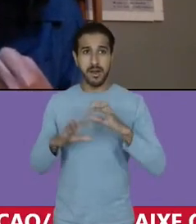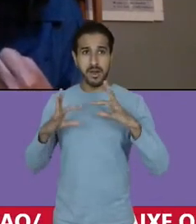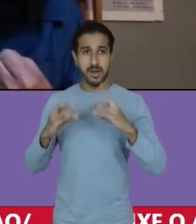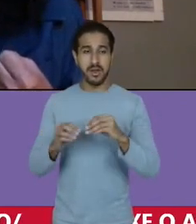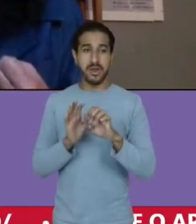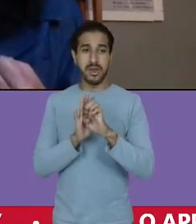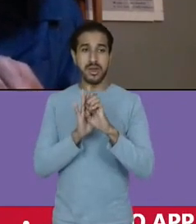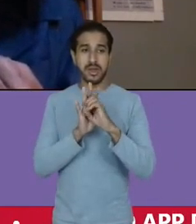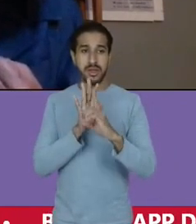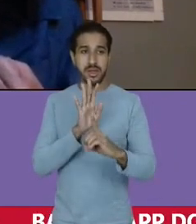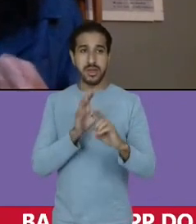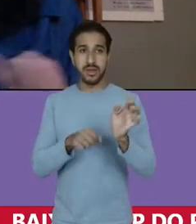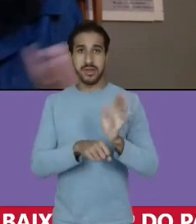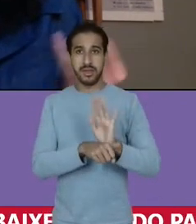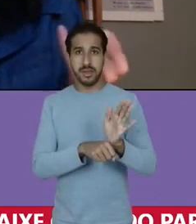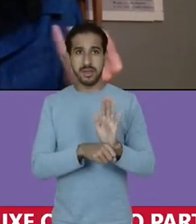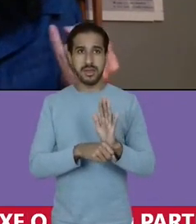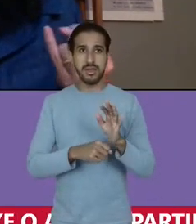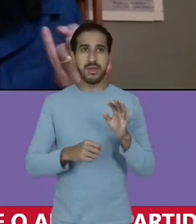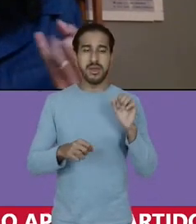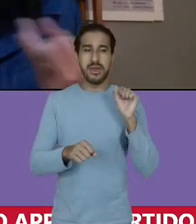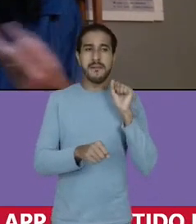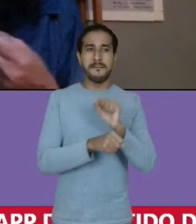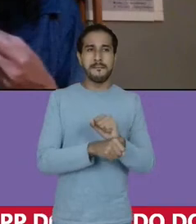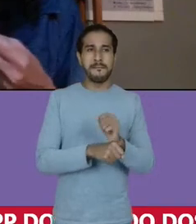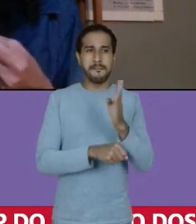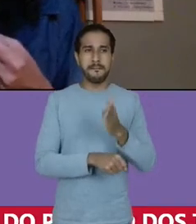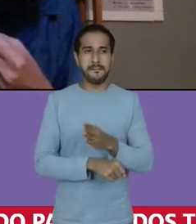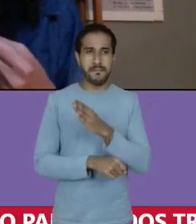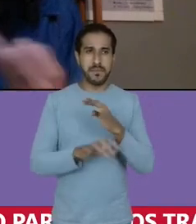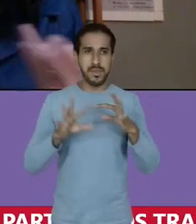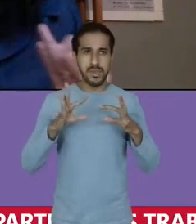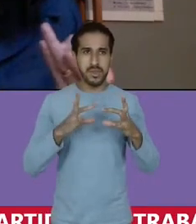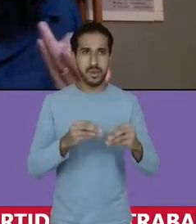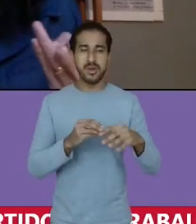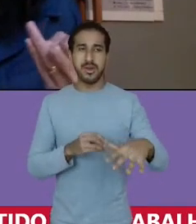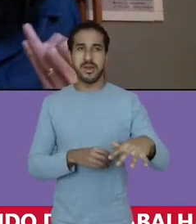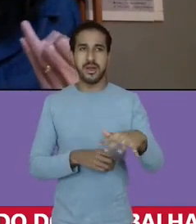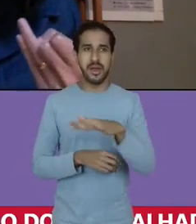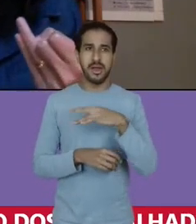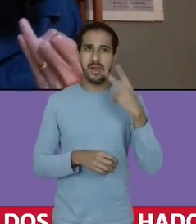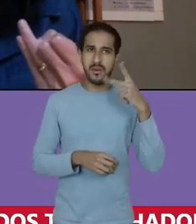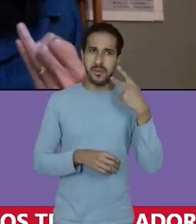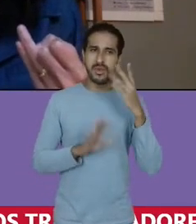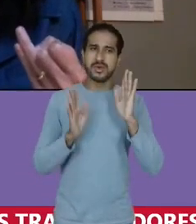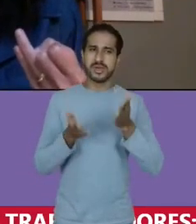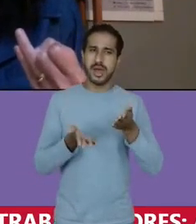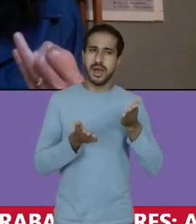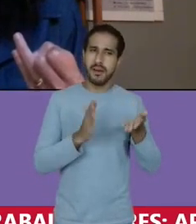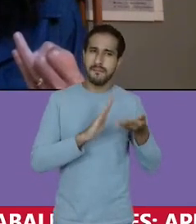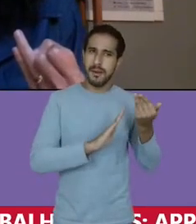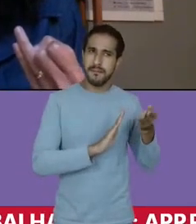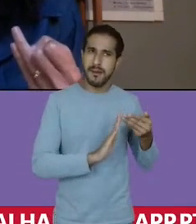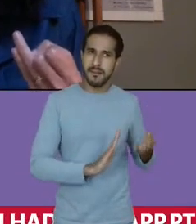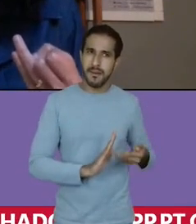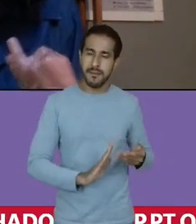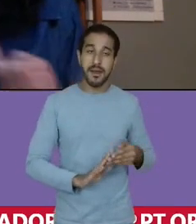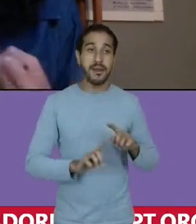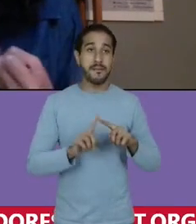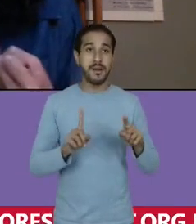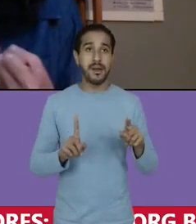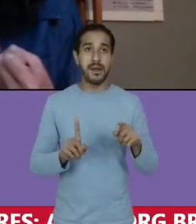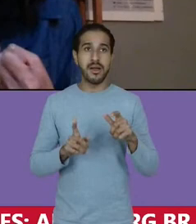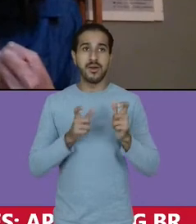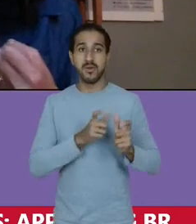todos os editais de cinema, eles paralisam toda a política que já vinha sendo desmontada, mas de pontos